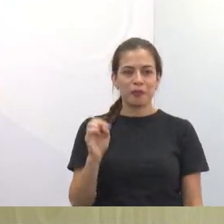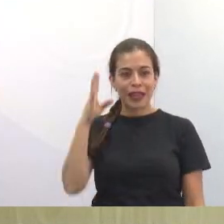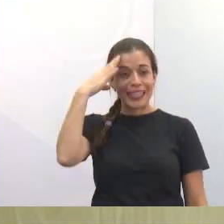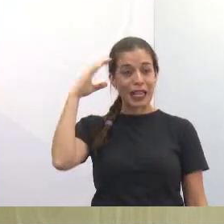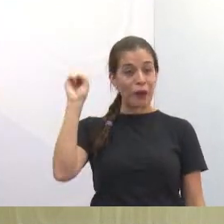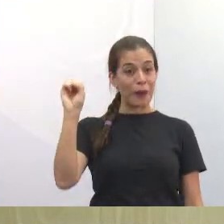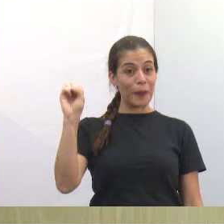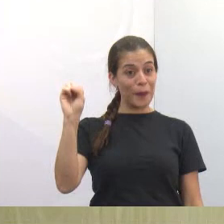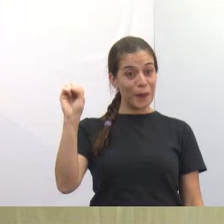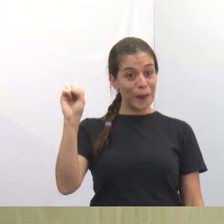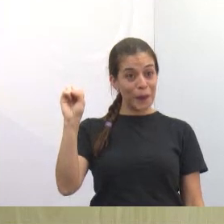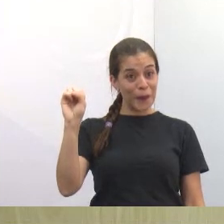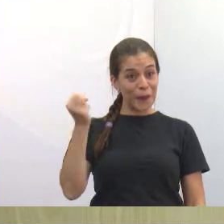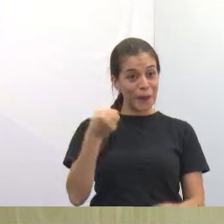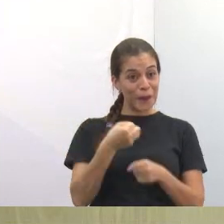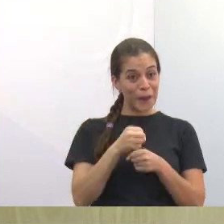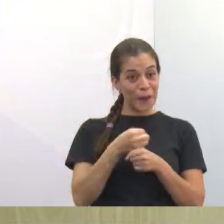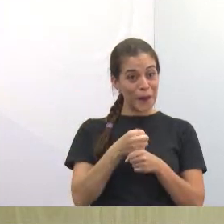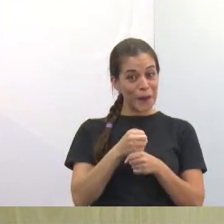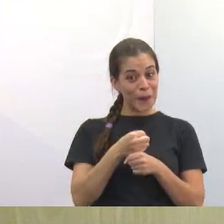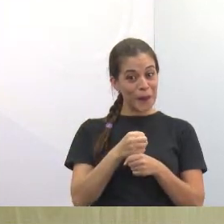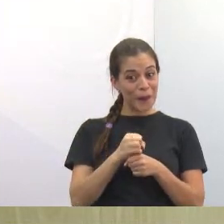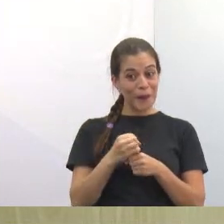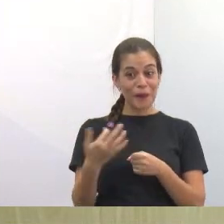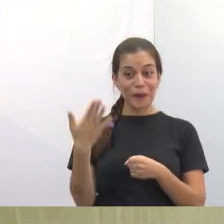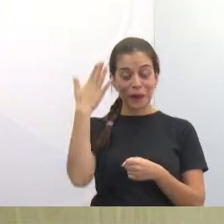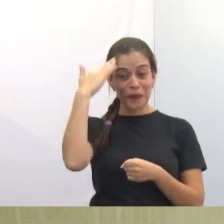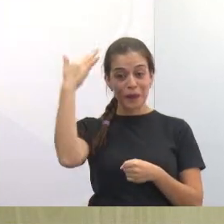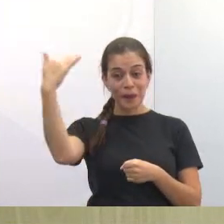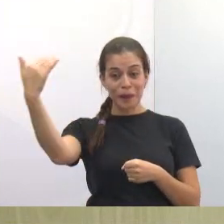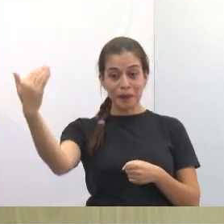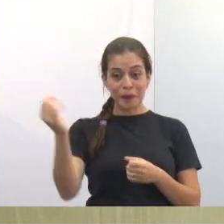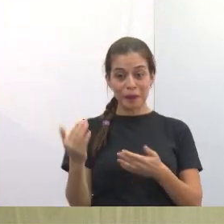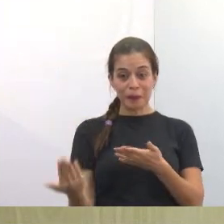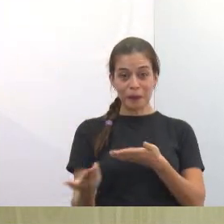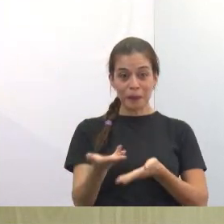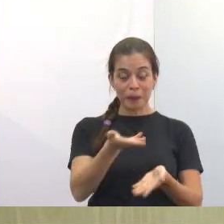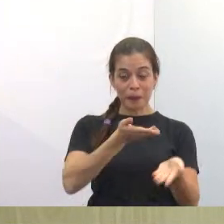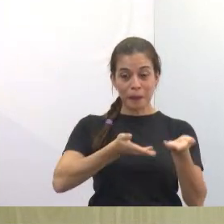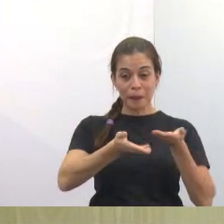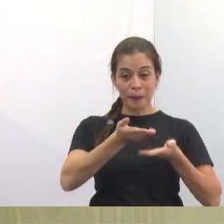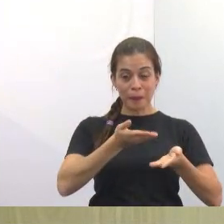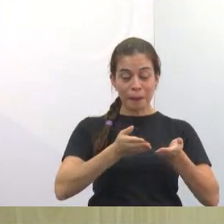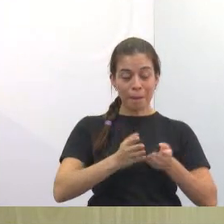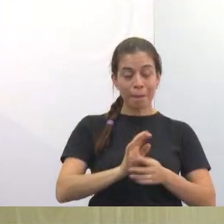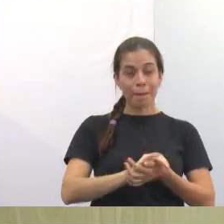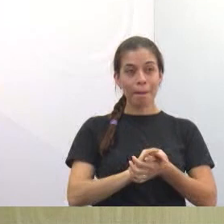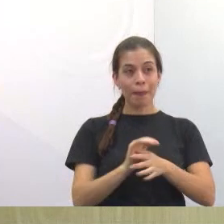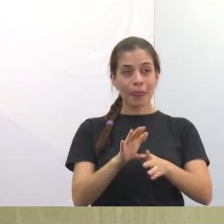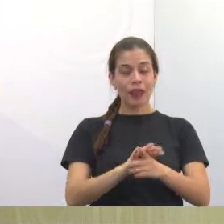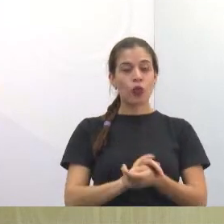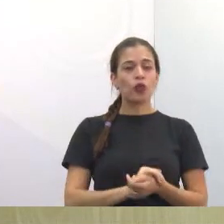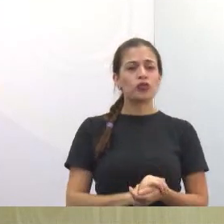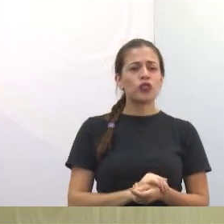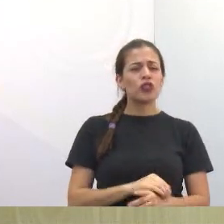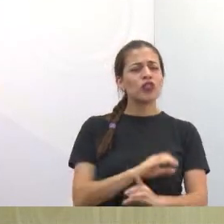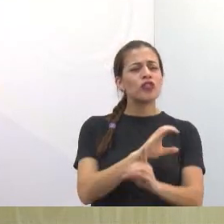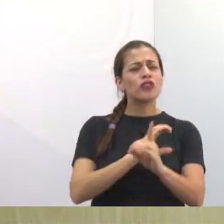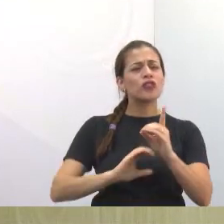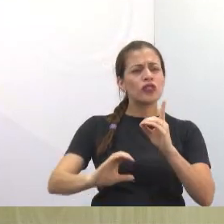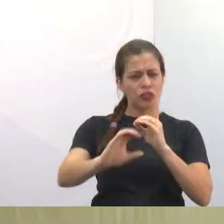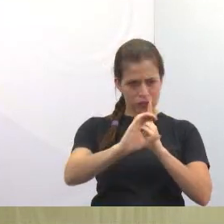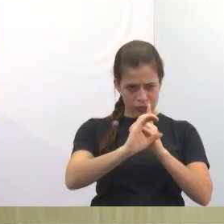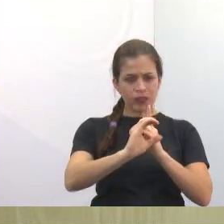foi construído com veemência num local em que oferece um espaço de culto e reflexão para milhares de pessoas que